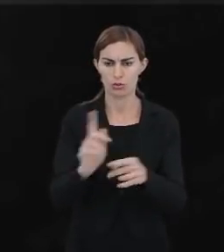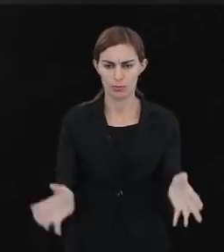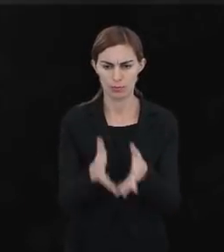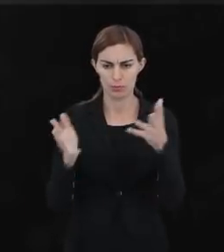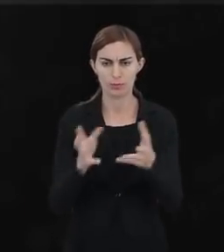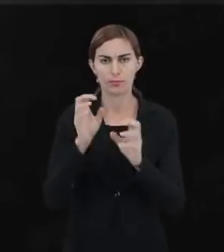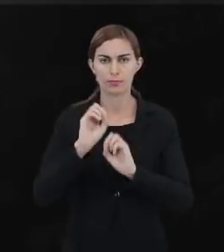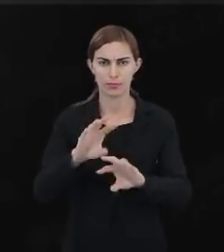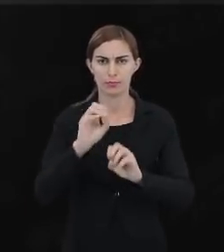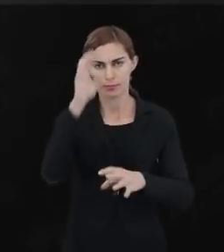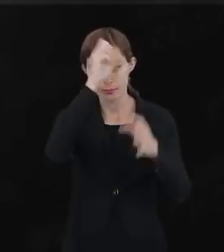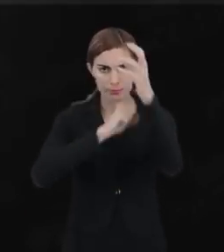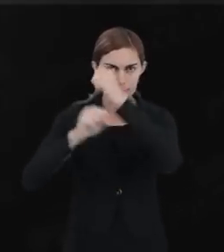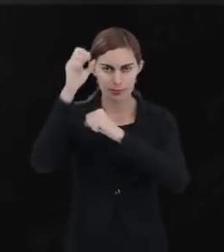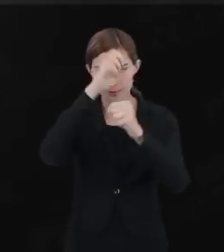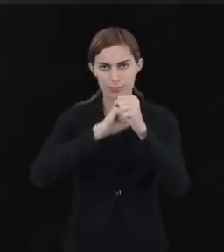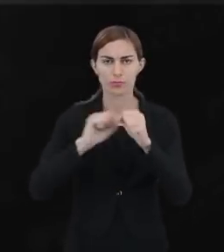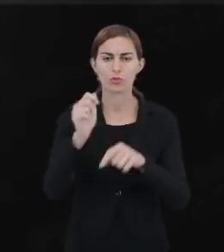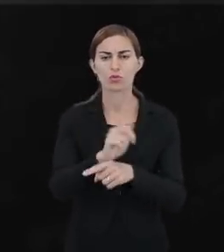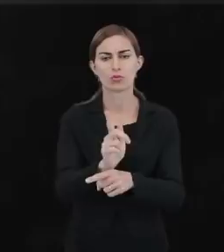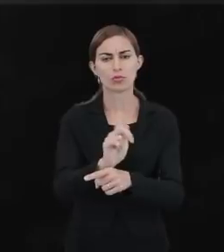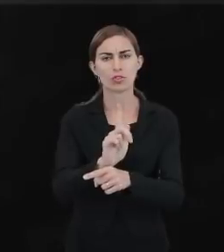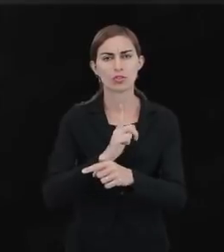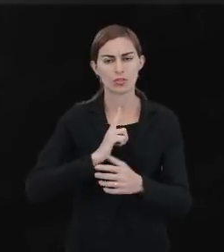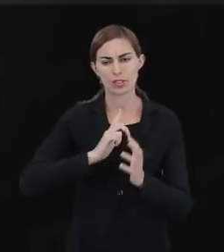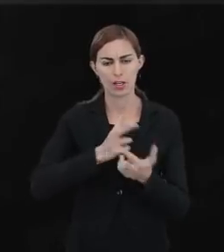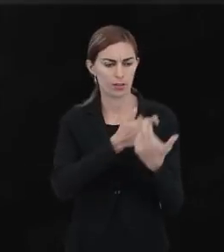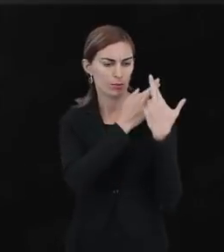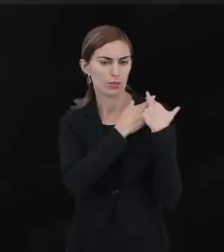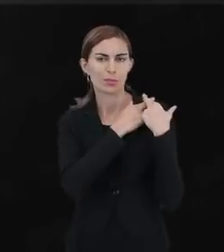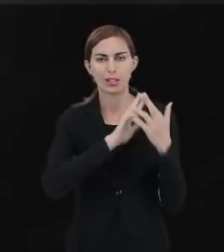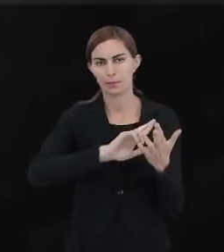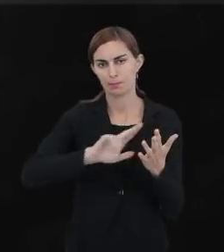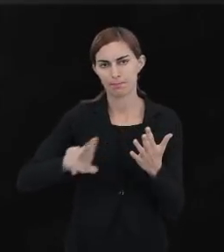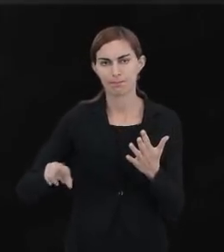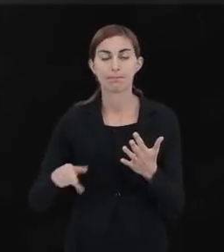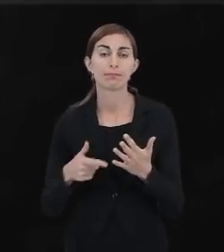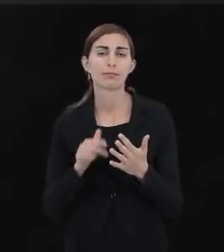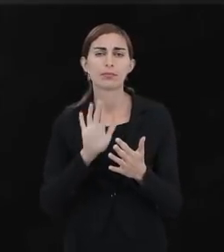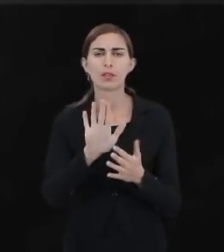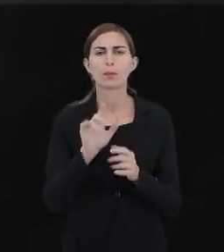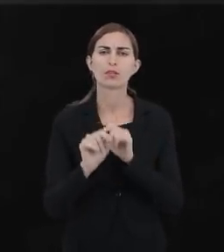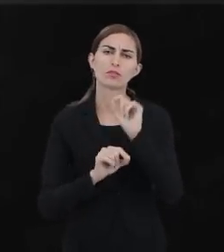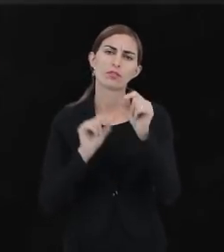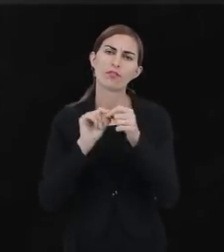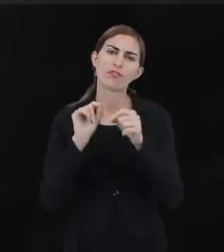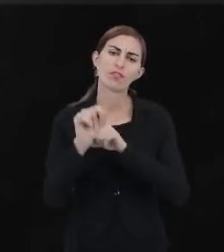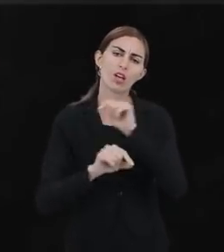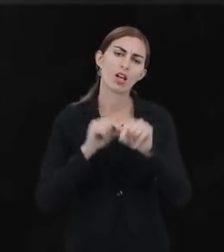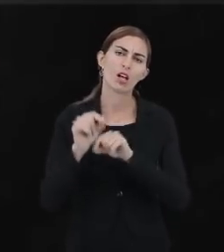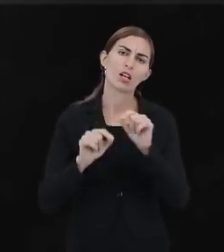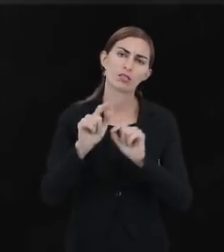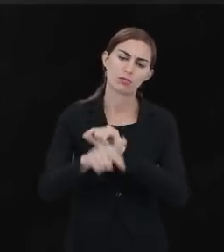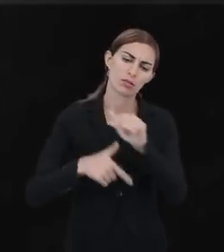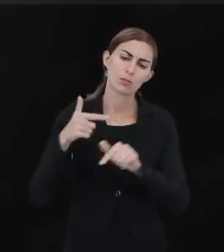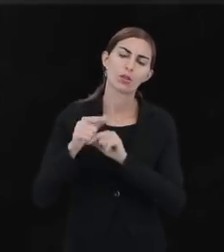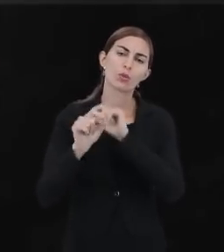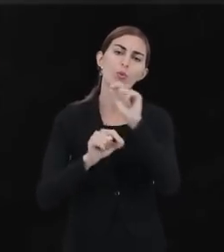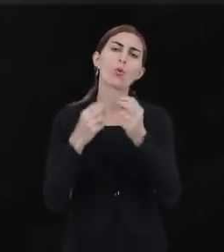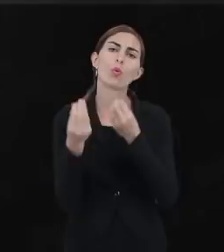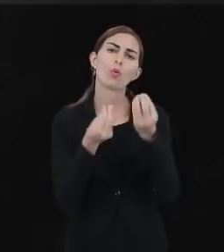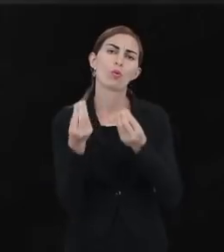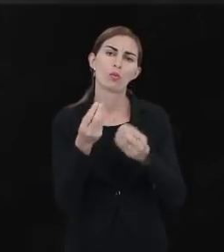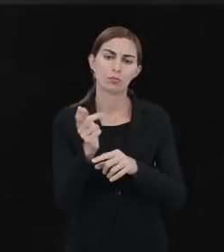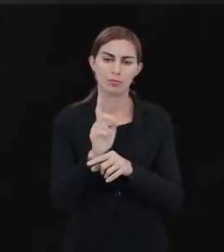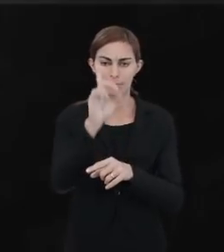promoção da aprendizagem os gestores têm muitas responsabilidades mas o que fazem como devem agir os diretores